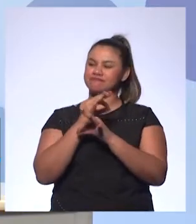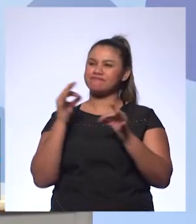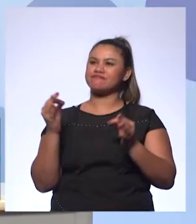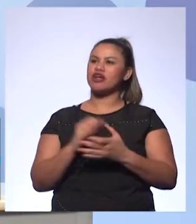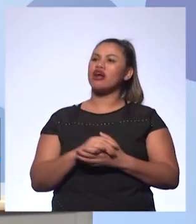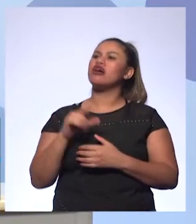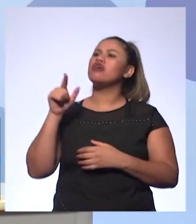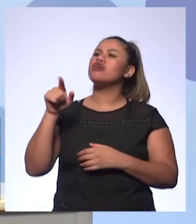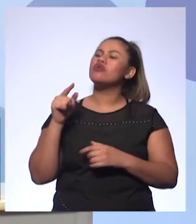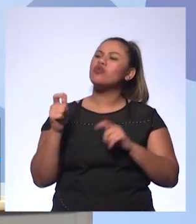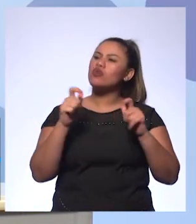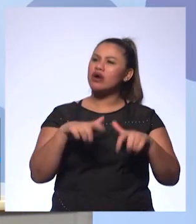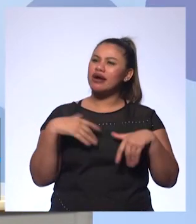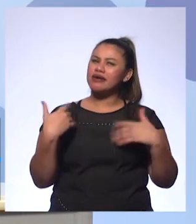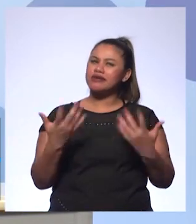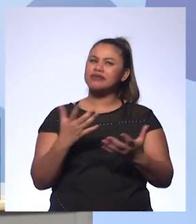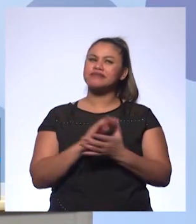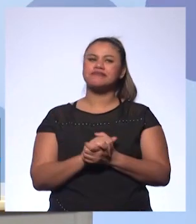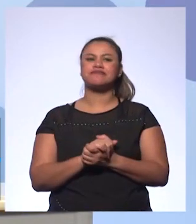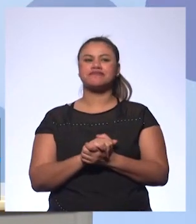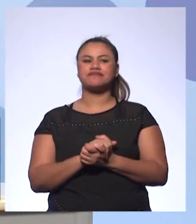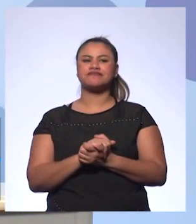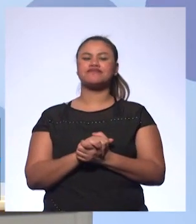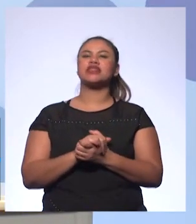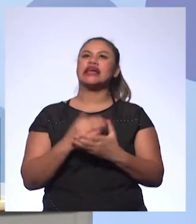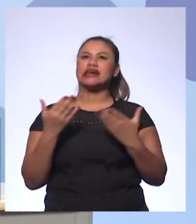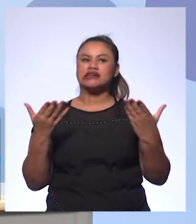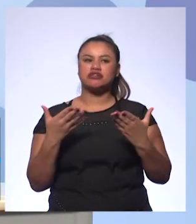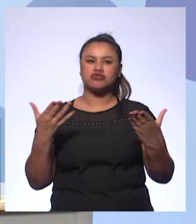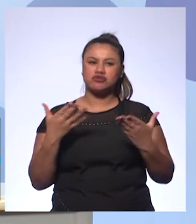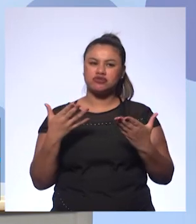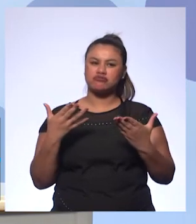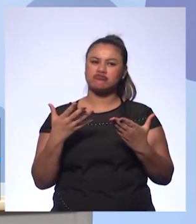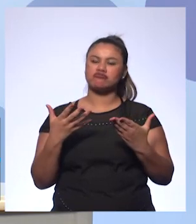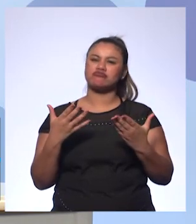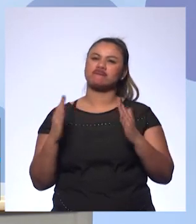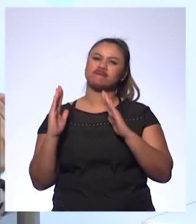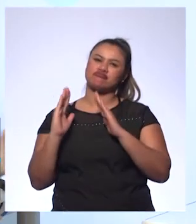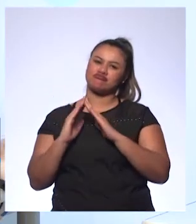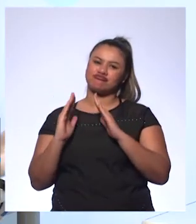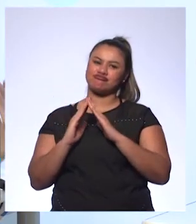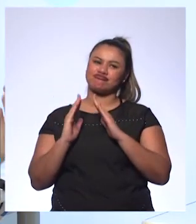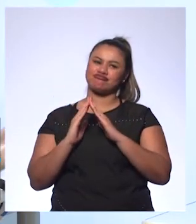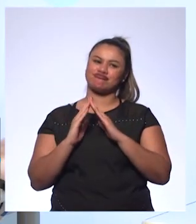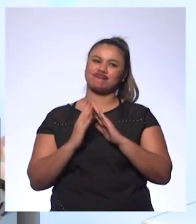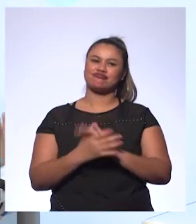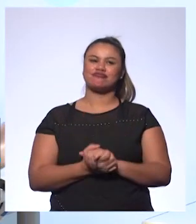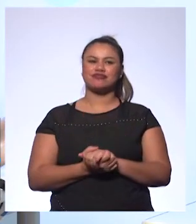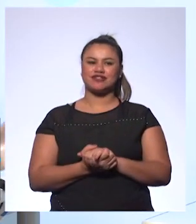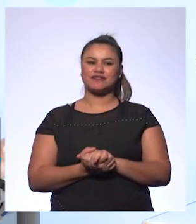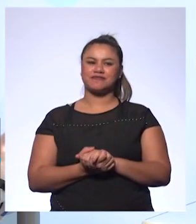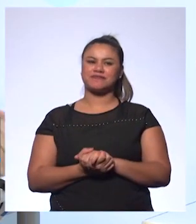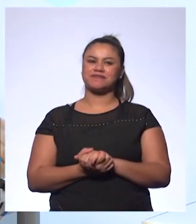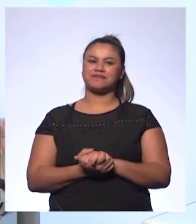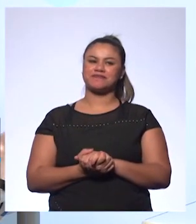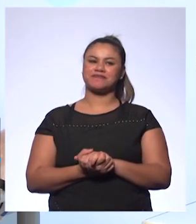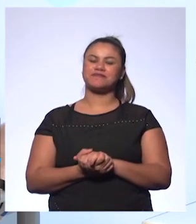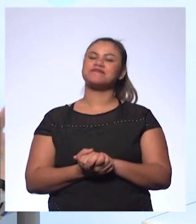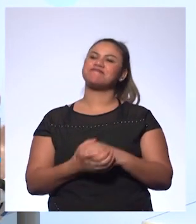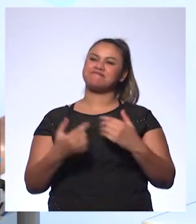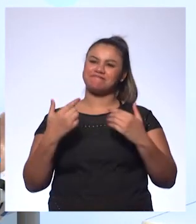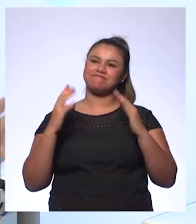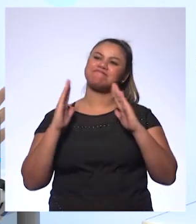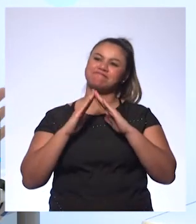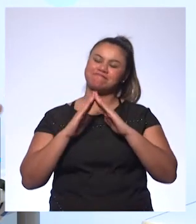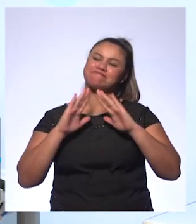você vai não a Deise atualmente a Stay At home Tom e Jerry Lewis telethon Eu